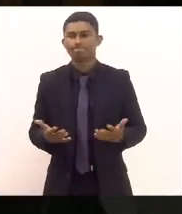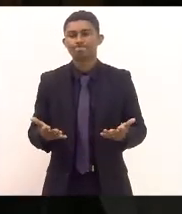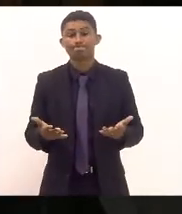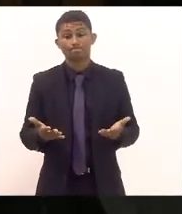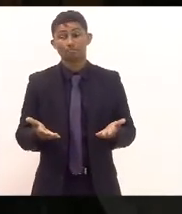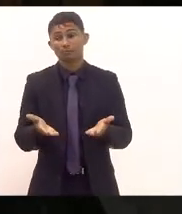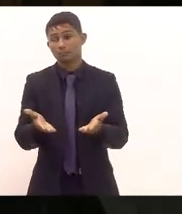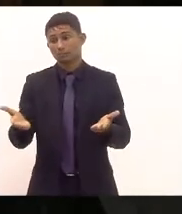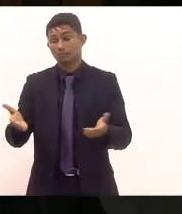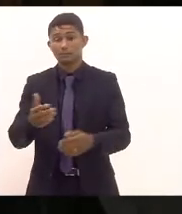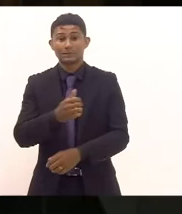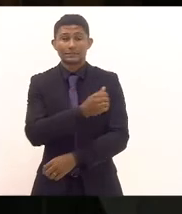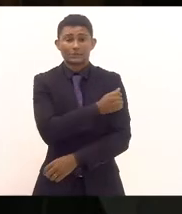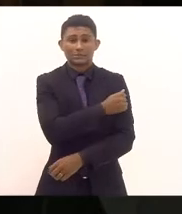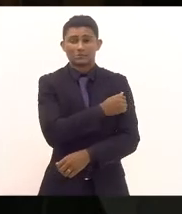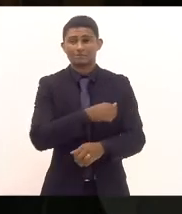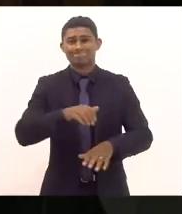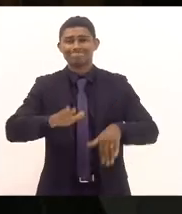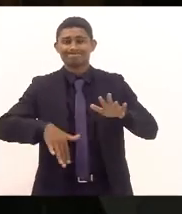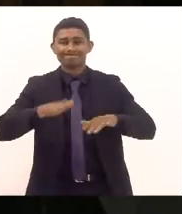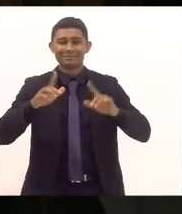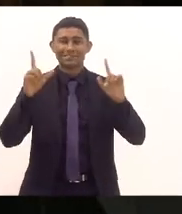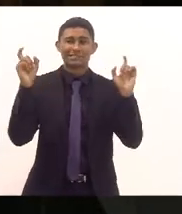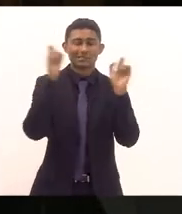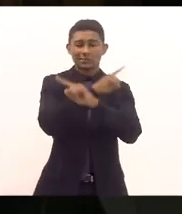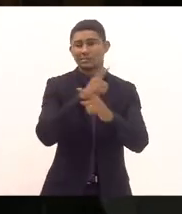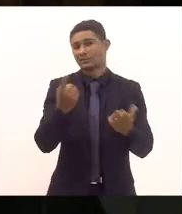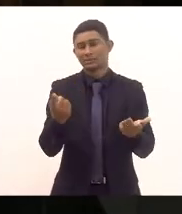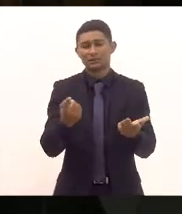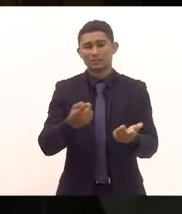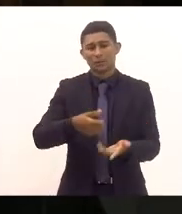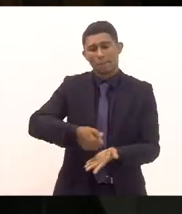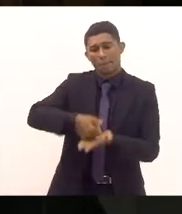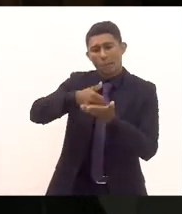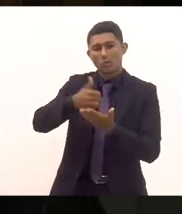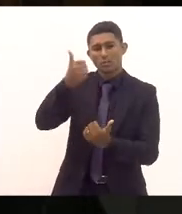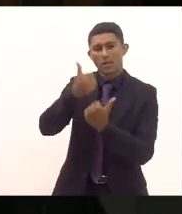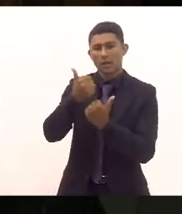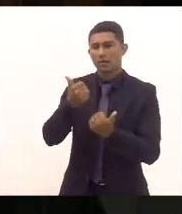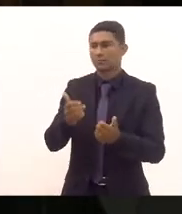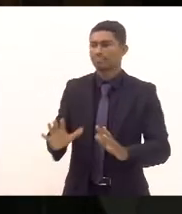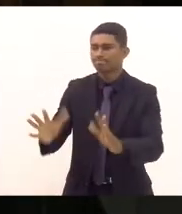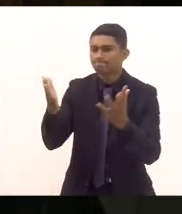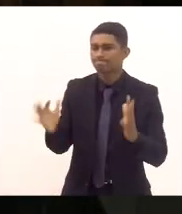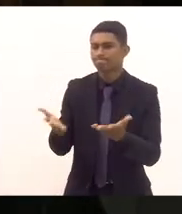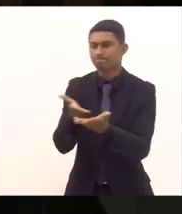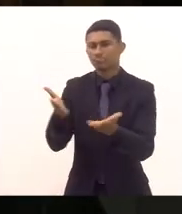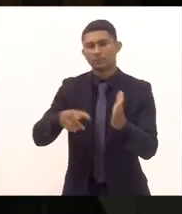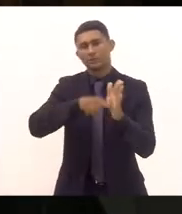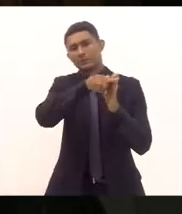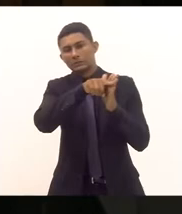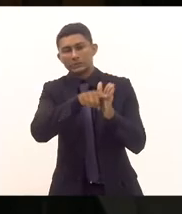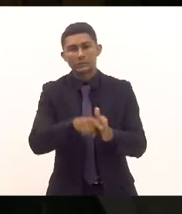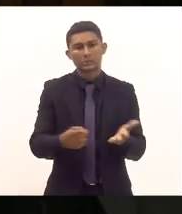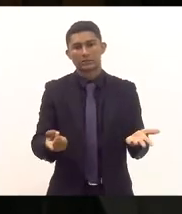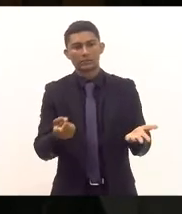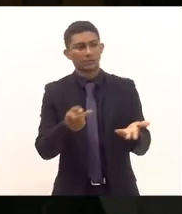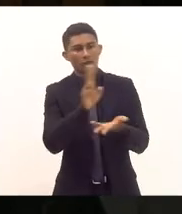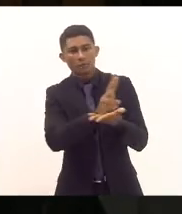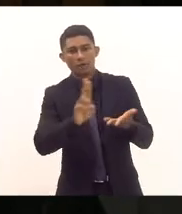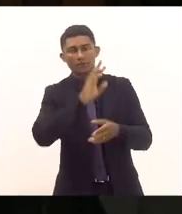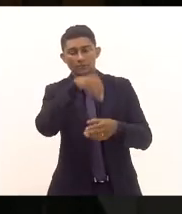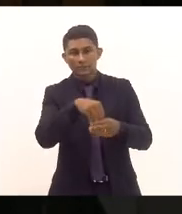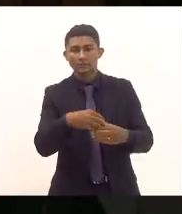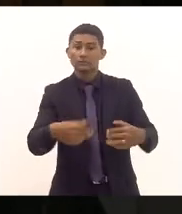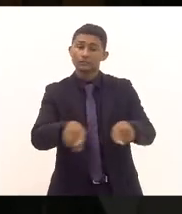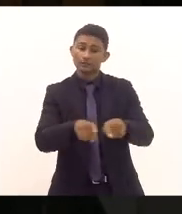bolsas de ter é outras formas de incentivo à pesquisa a trajetória acadêmica o mesmo em termos